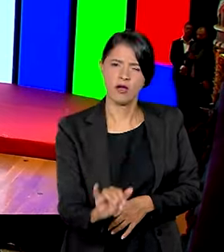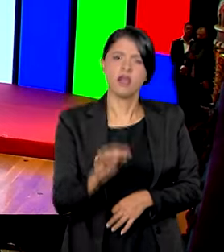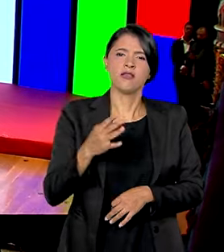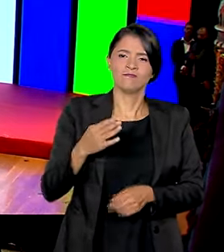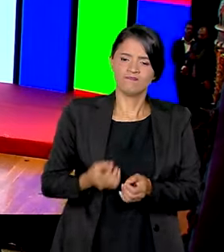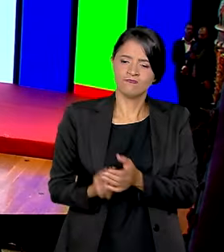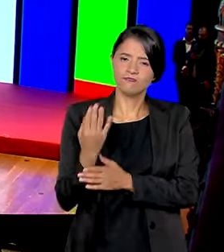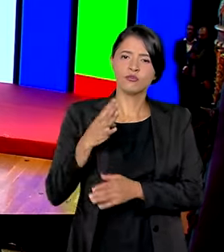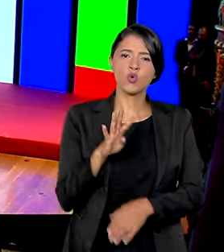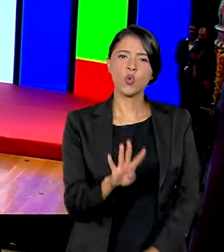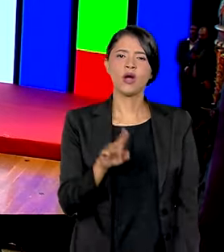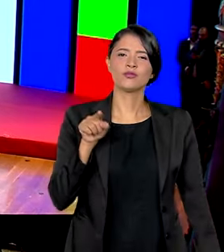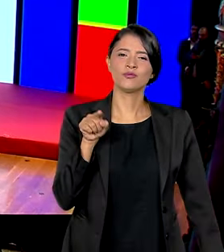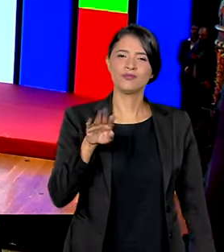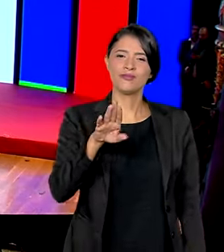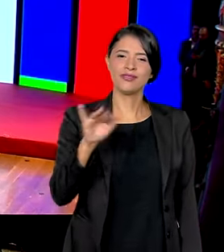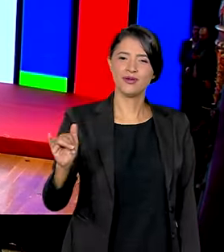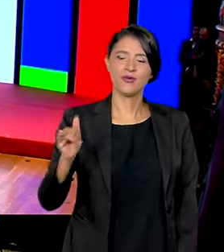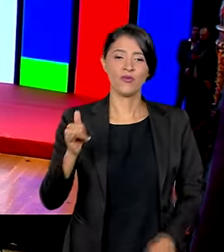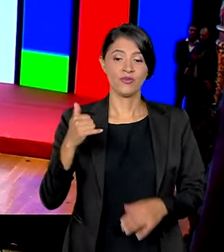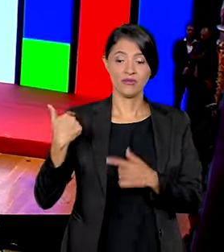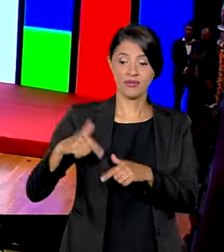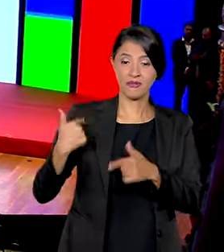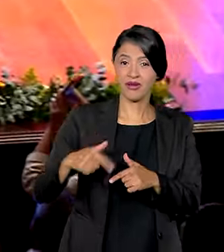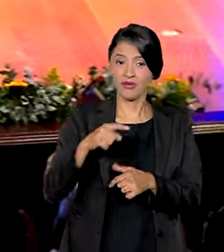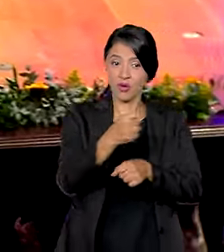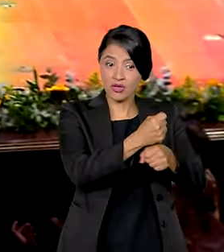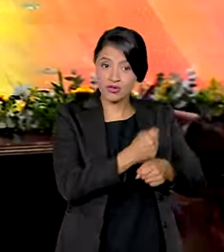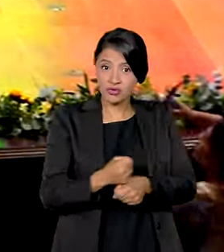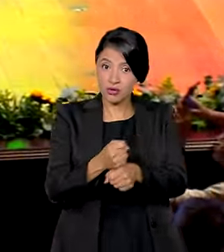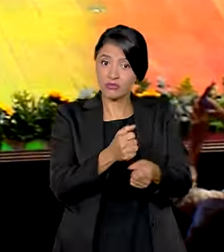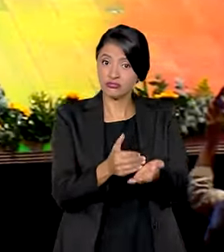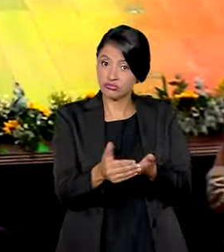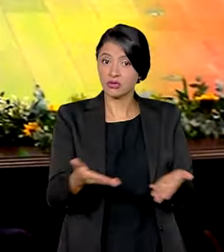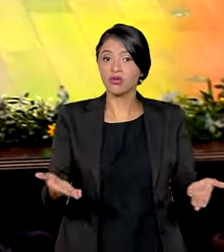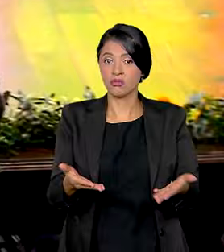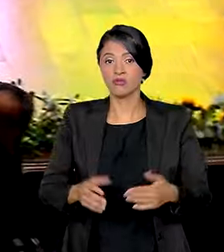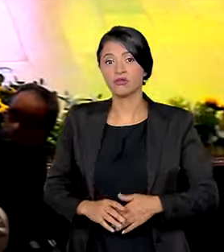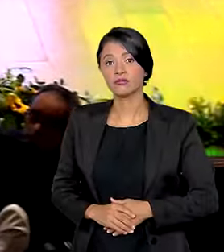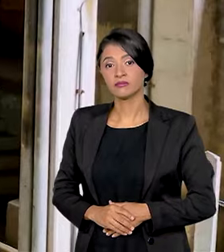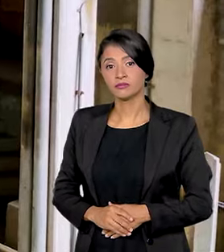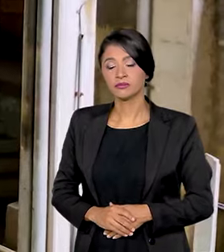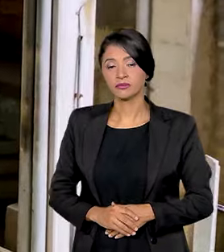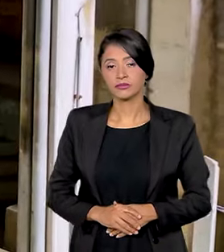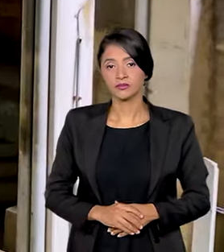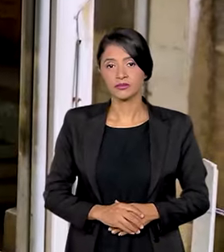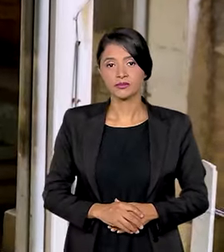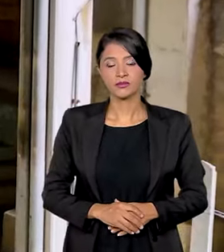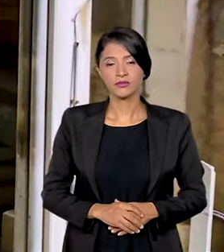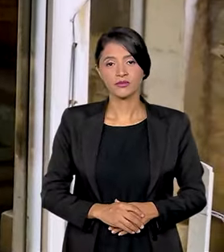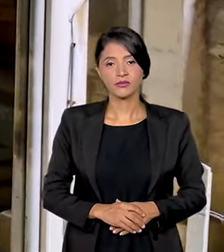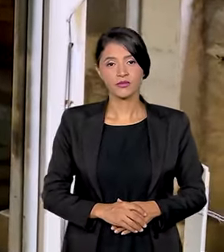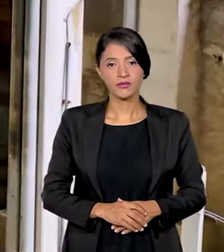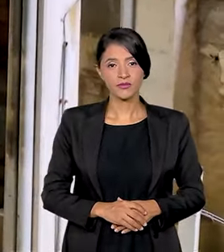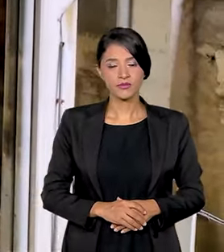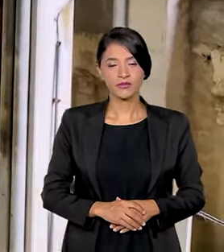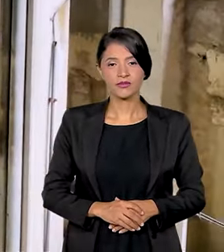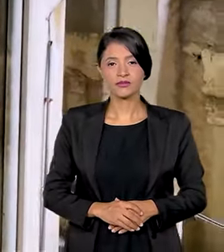mínimo 4 milhões de empregos com essas obras que nós estamos colocando aqui.